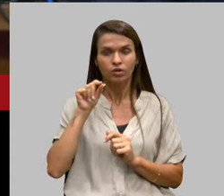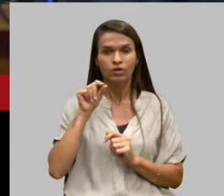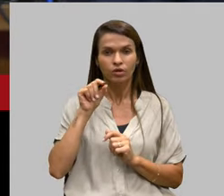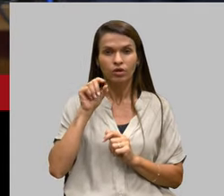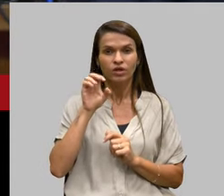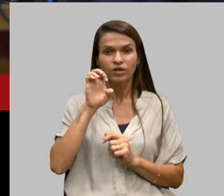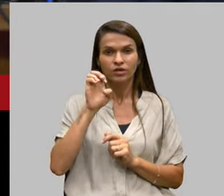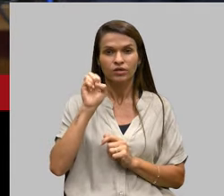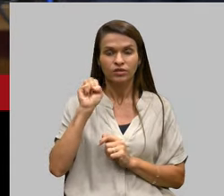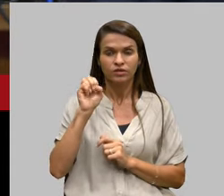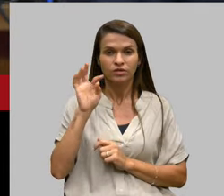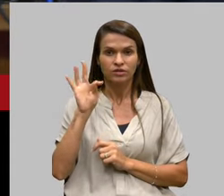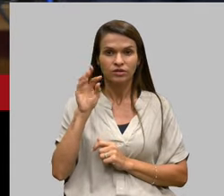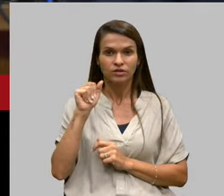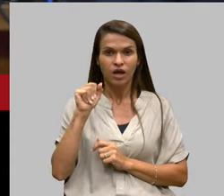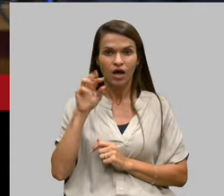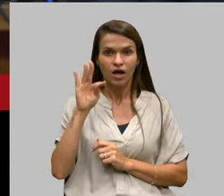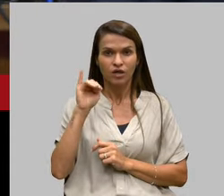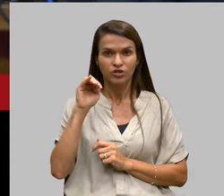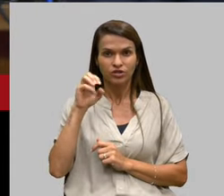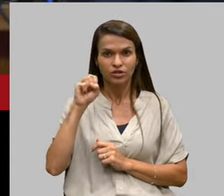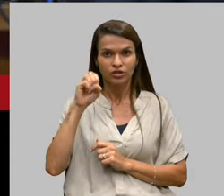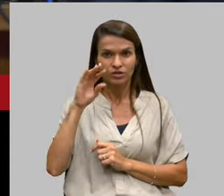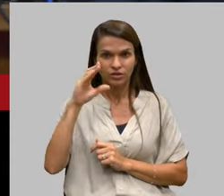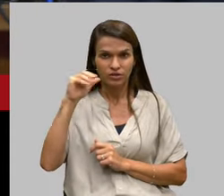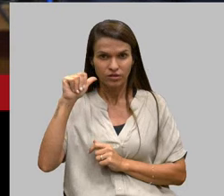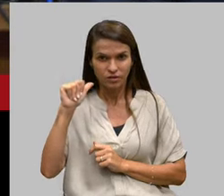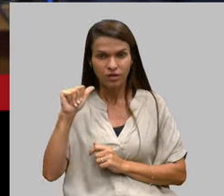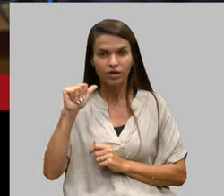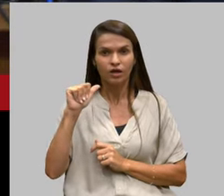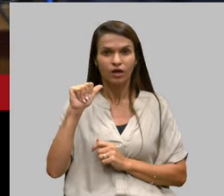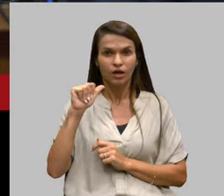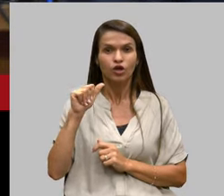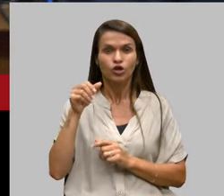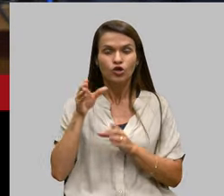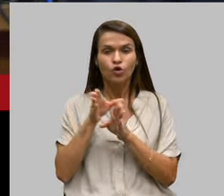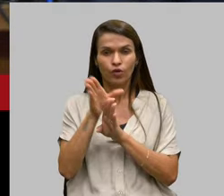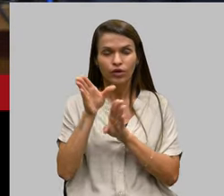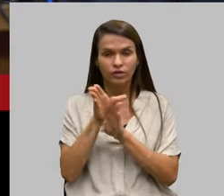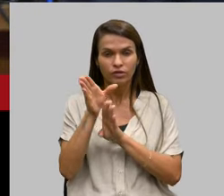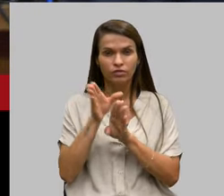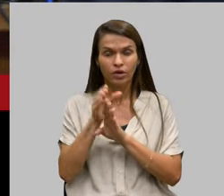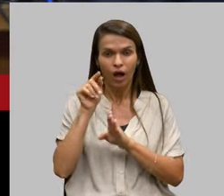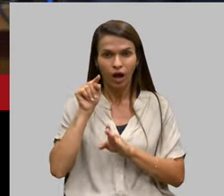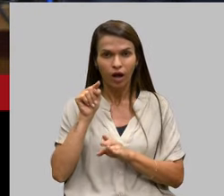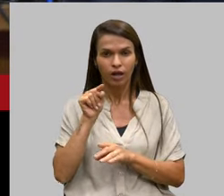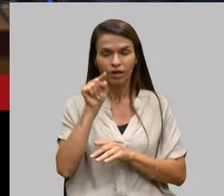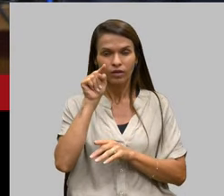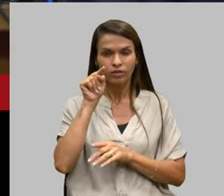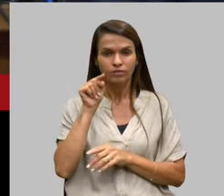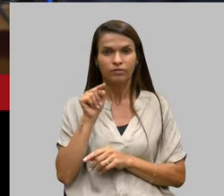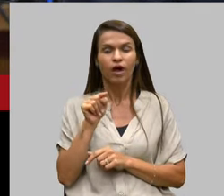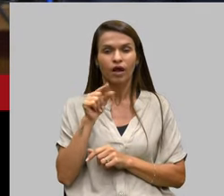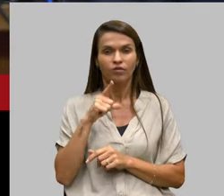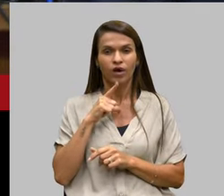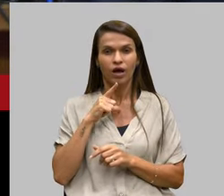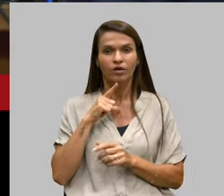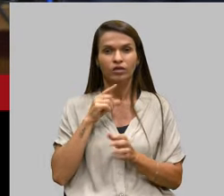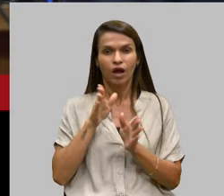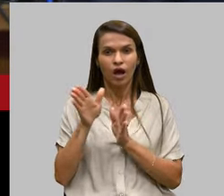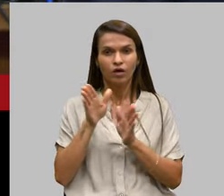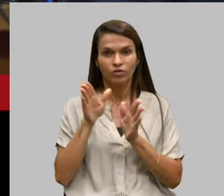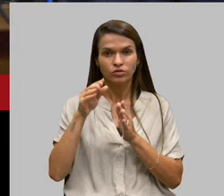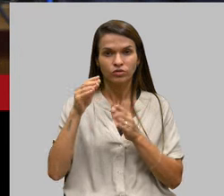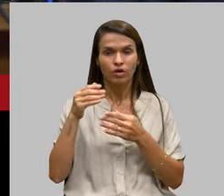tem um item lá que é estatísticas legislação a estatísticas e orientações clica ali aí vocês vão ter acesso ao painel de